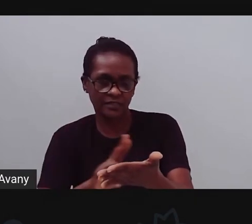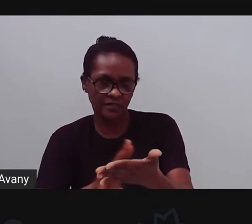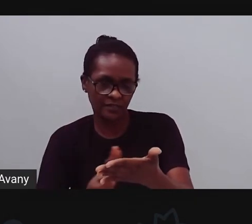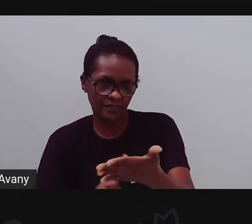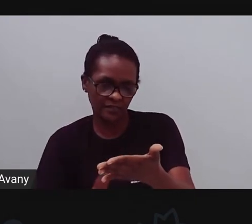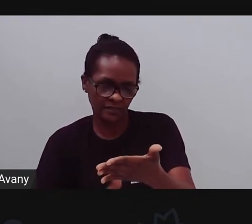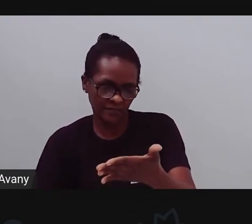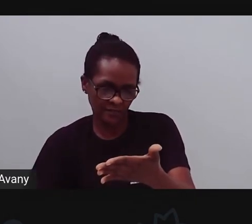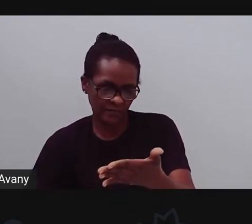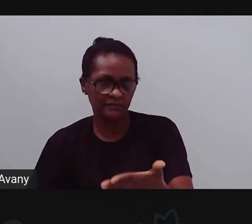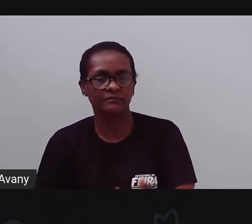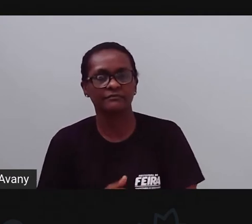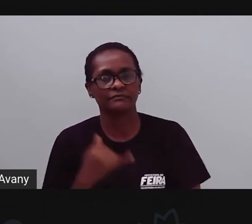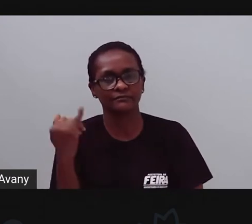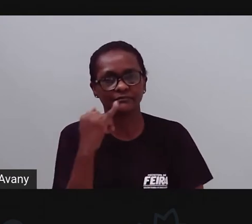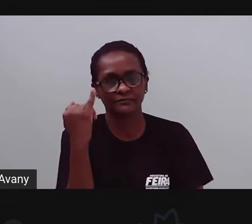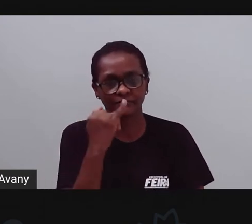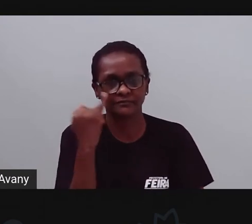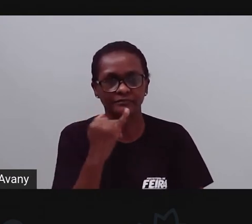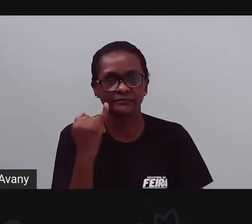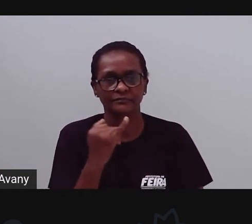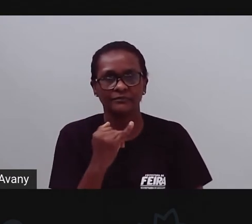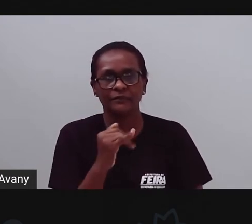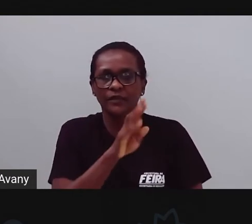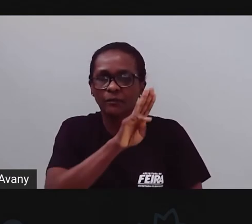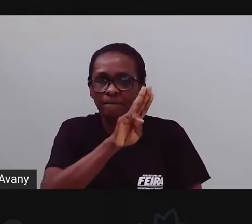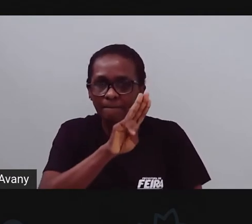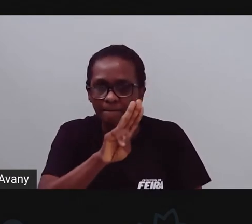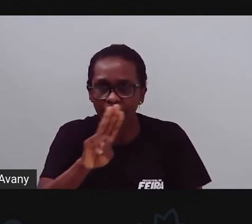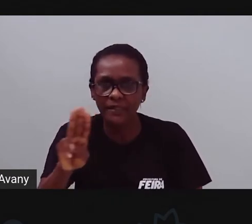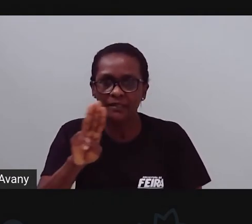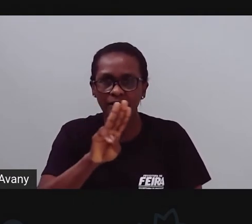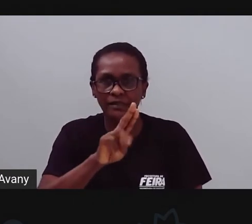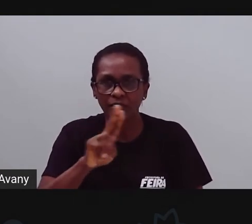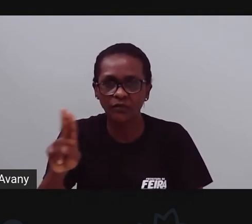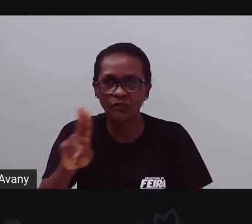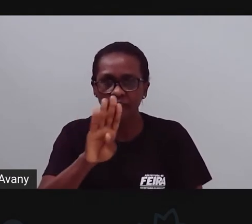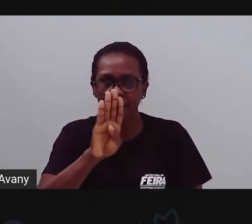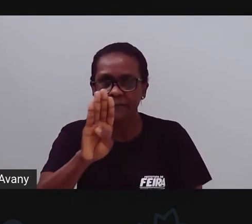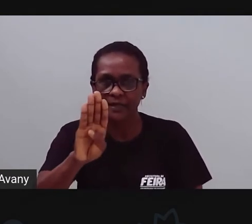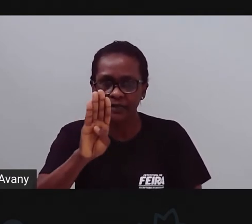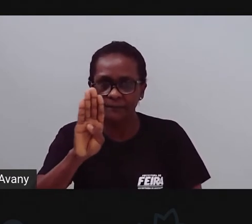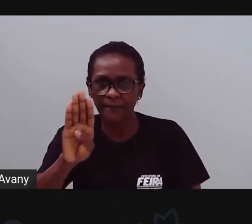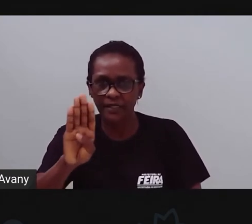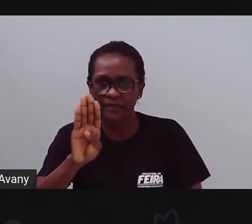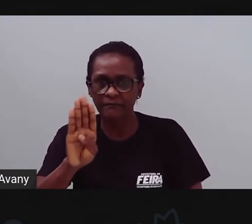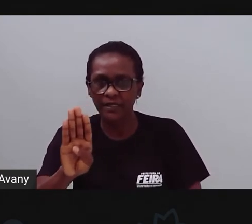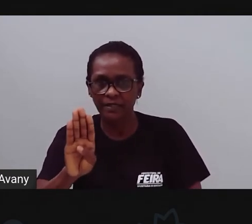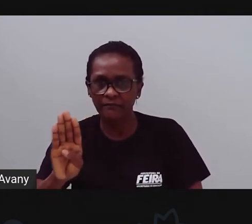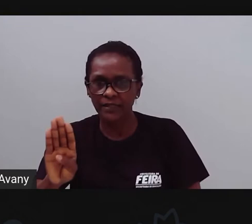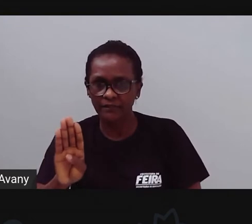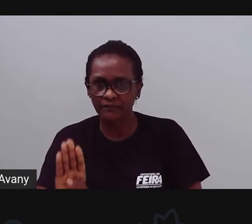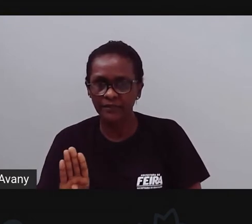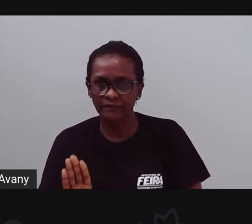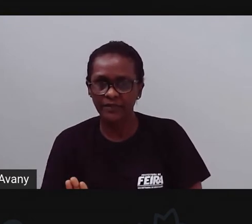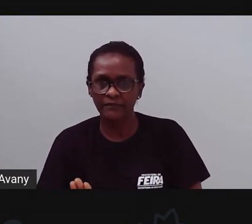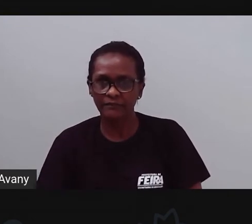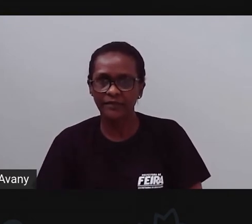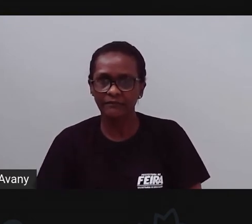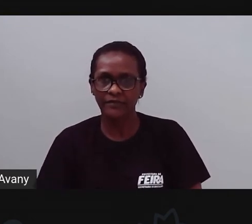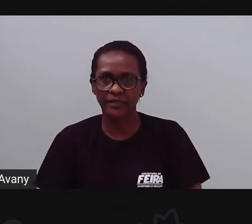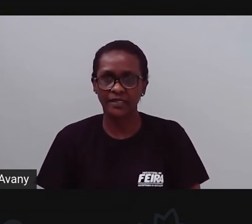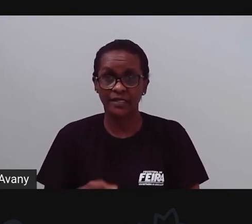no livro né o Bruno Berenice Bernardo diehl então foi fazendo a lista E aí enviou o convite